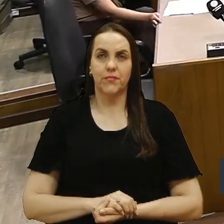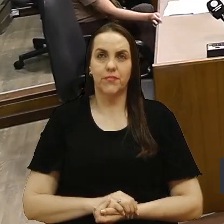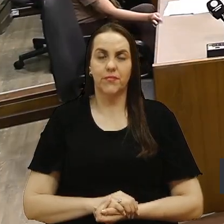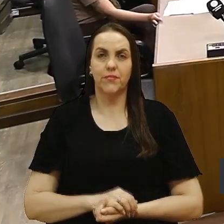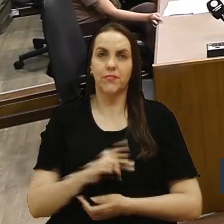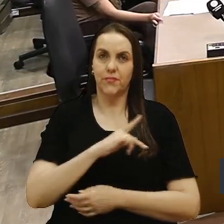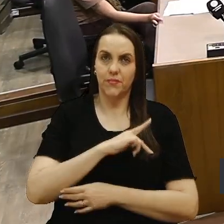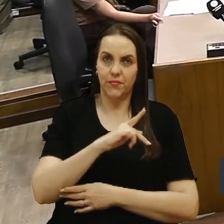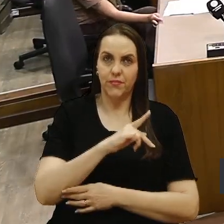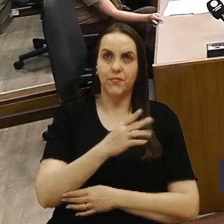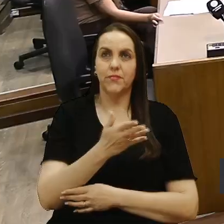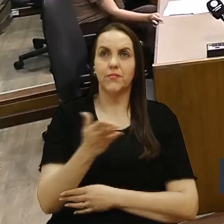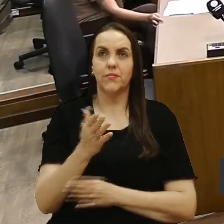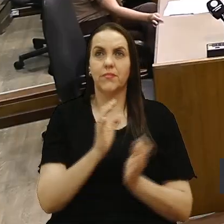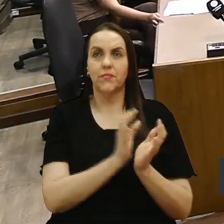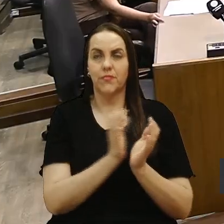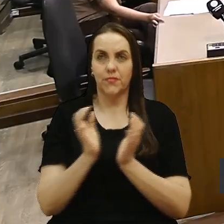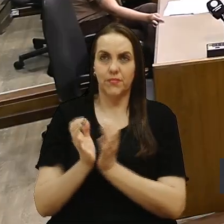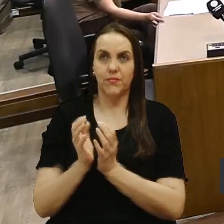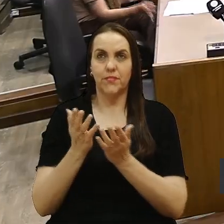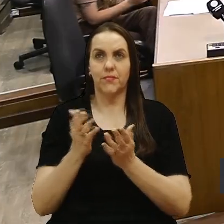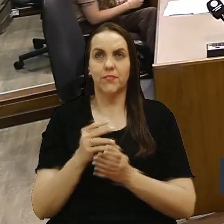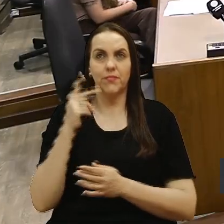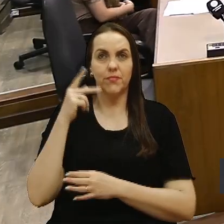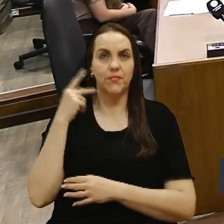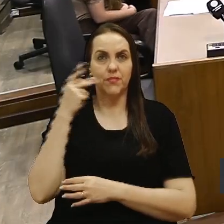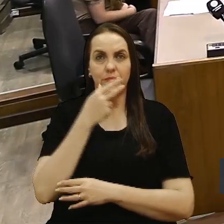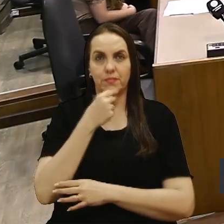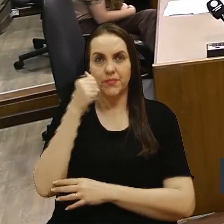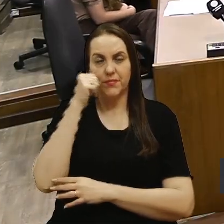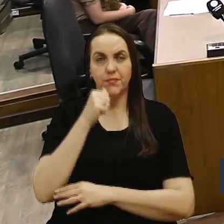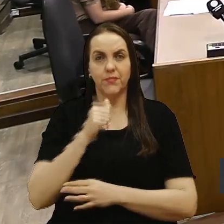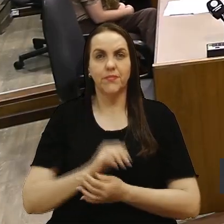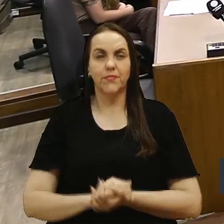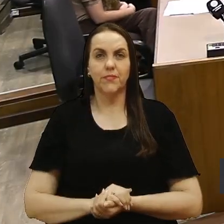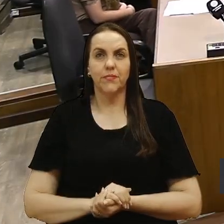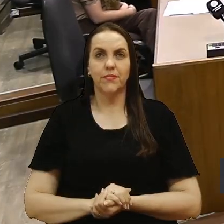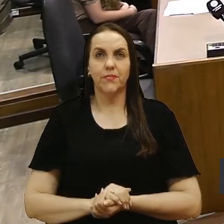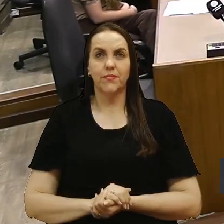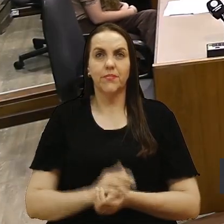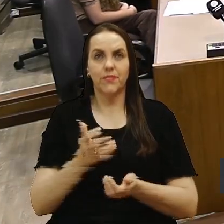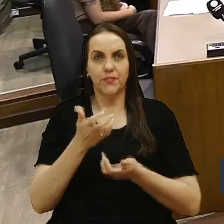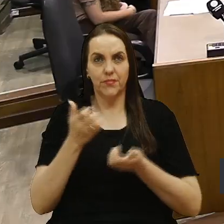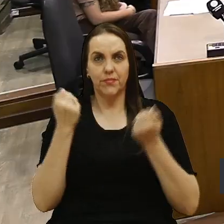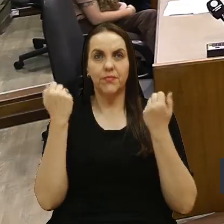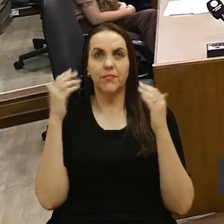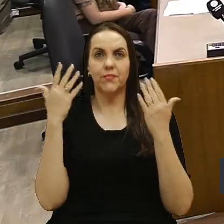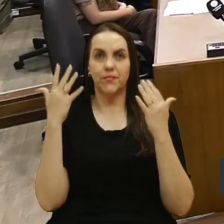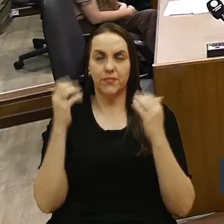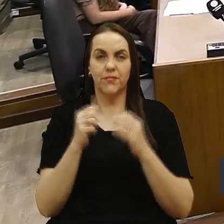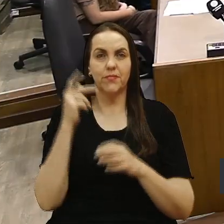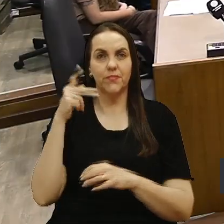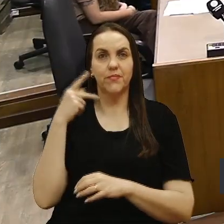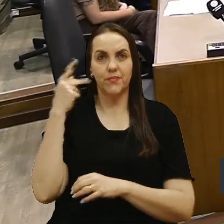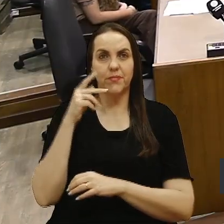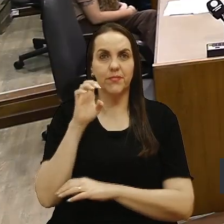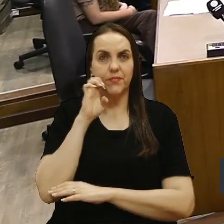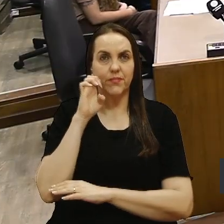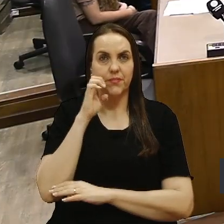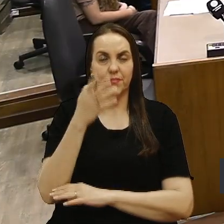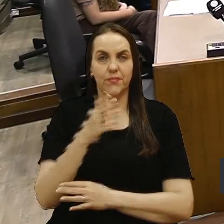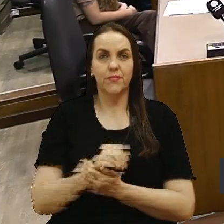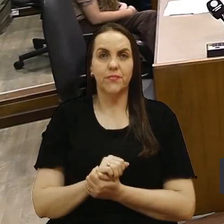Senhor presidente, nobres colegas vereadores e vereadoras, primeiro eu quero parabenizar a vereadora Estela,